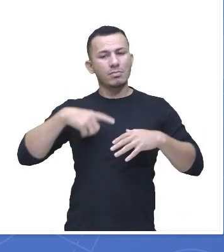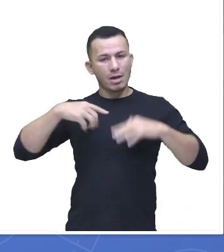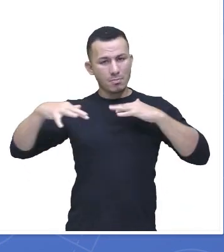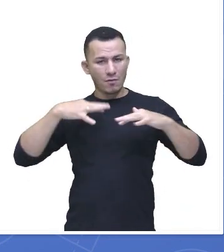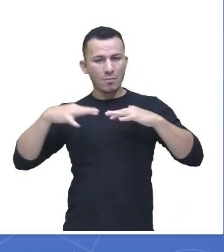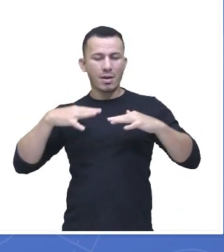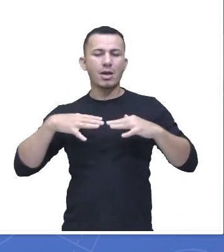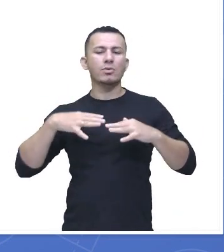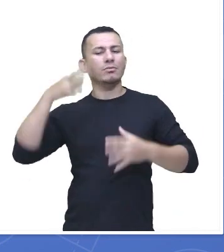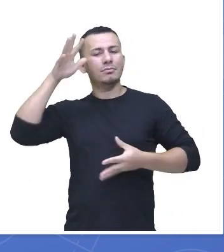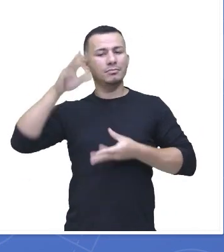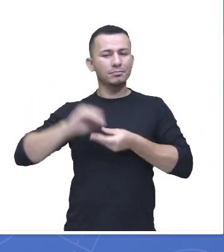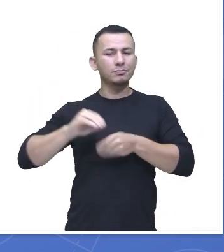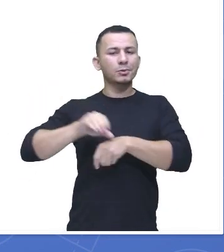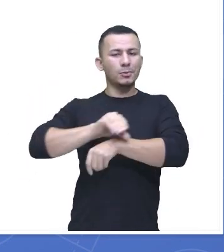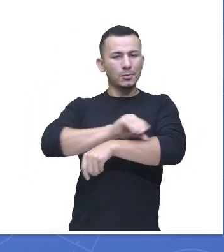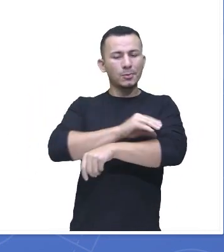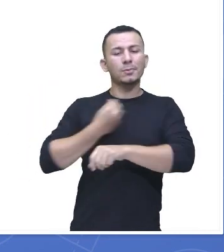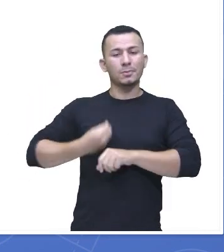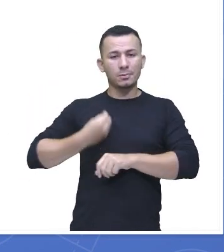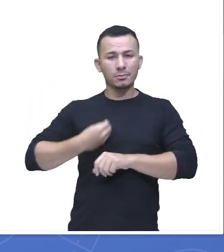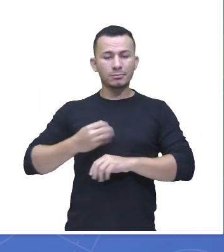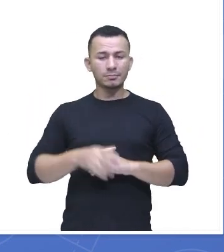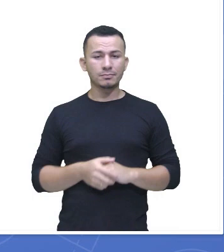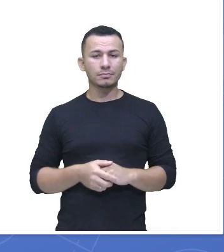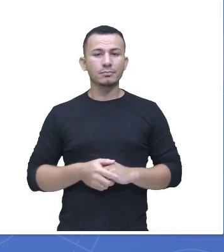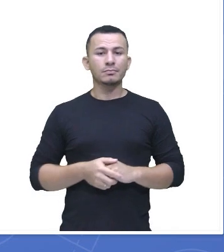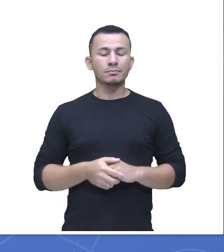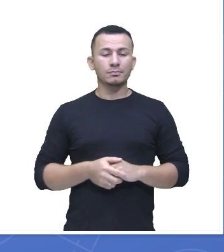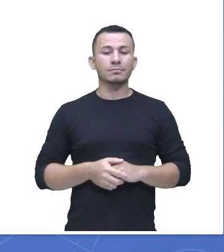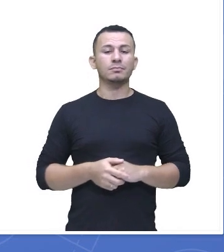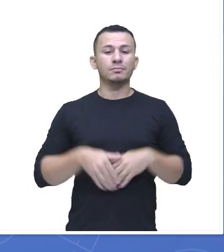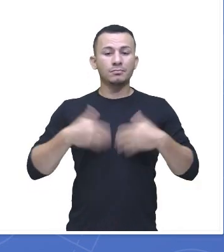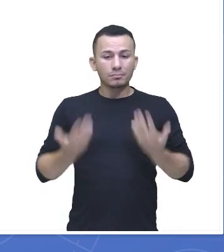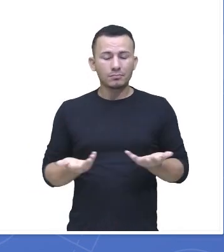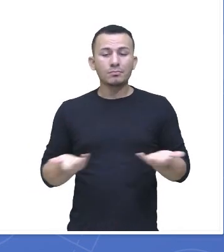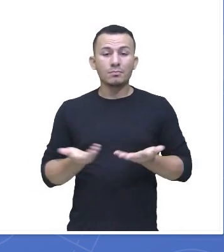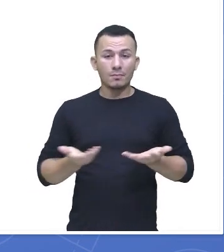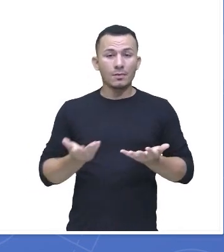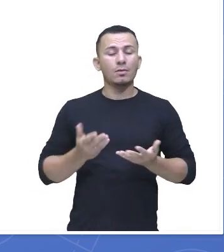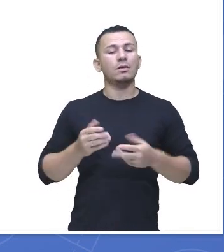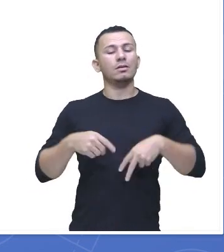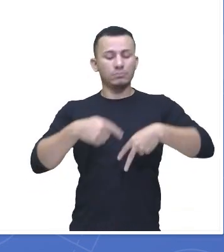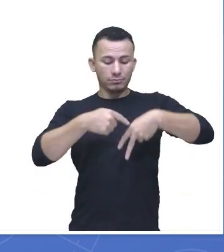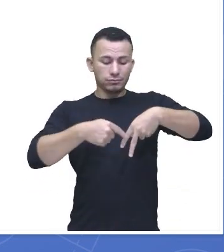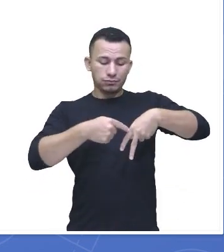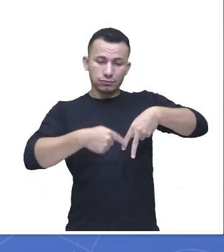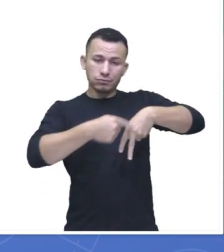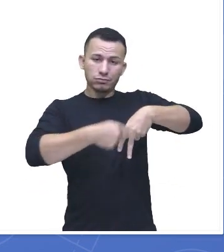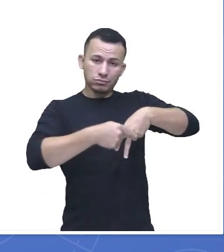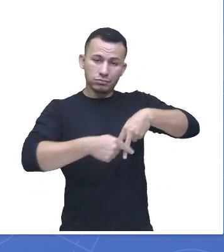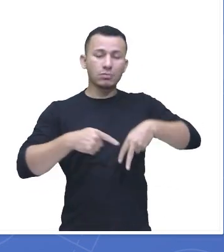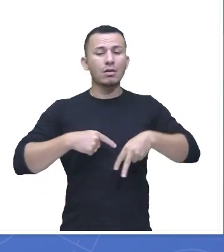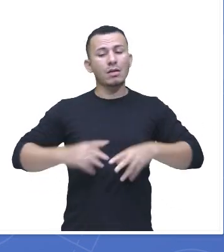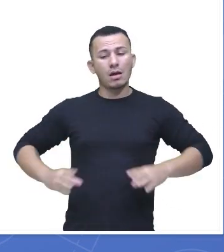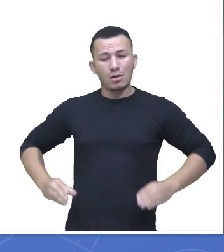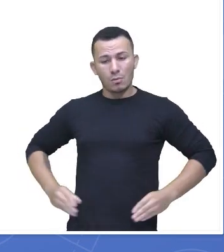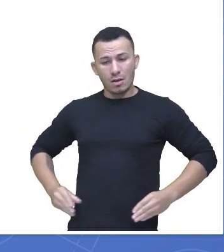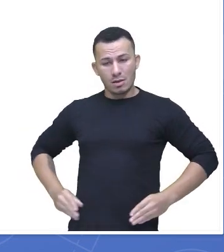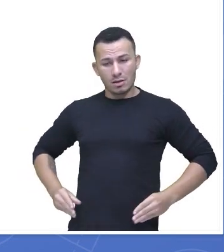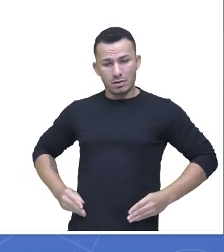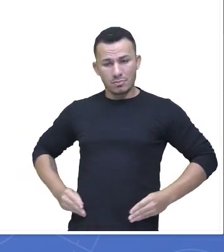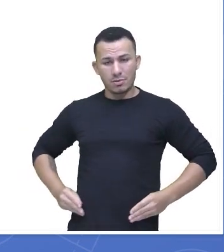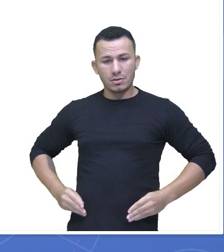músculo, certo? E falando dos membros inferiores, nós temos aqui os quadríceps.